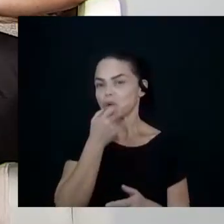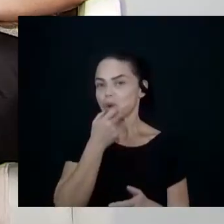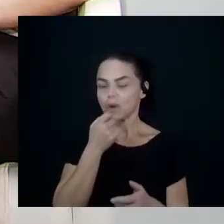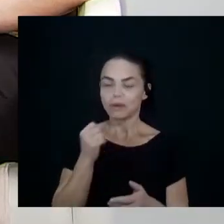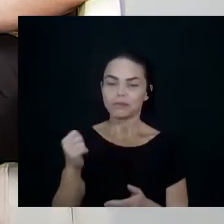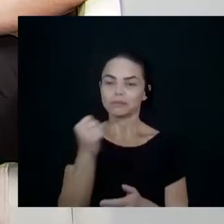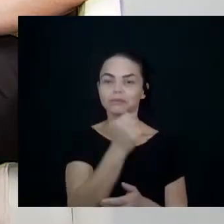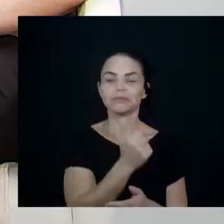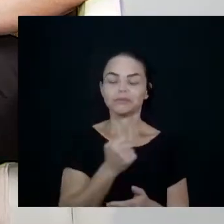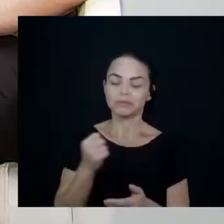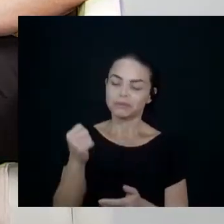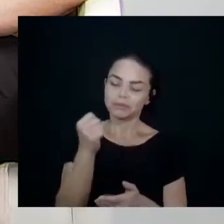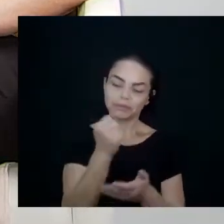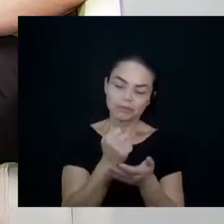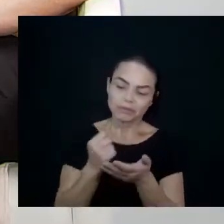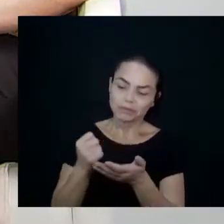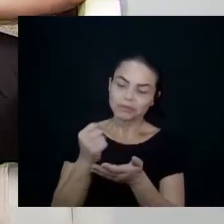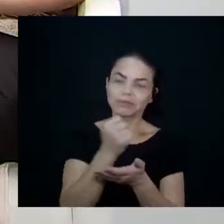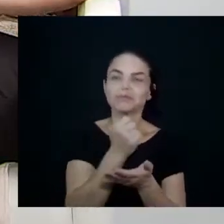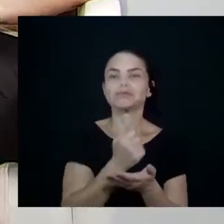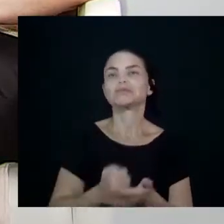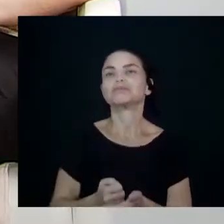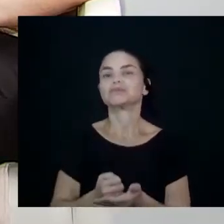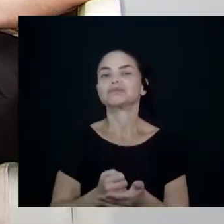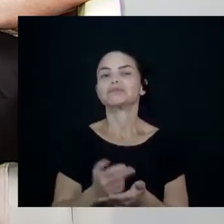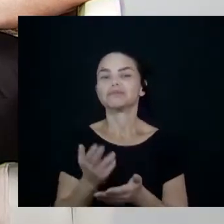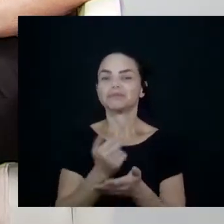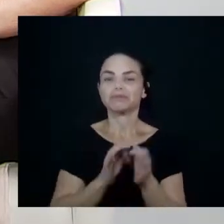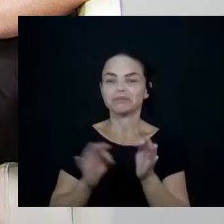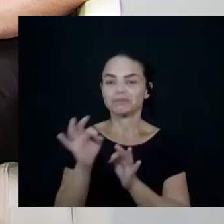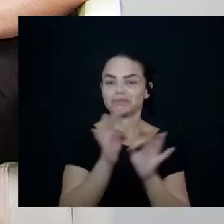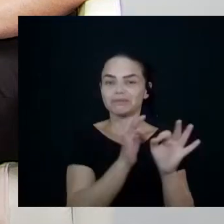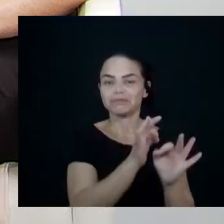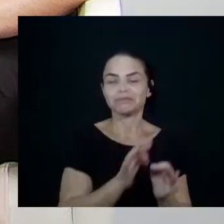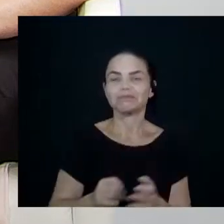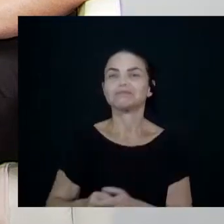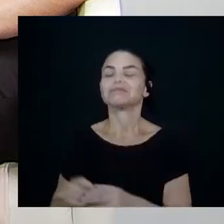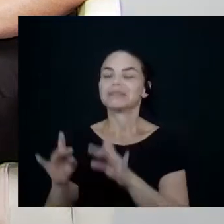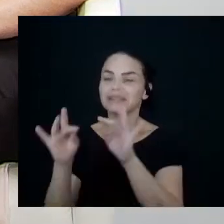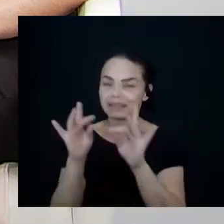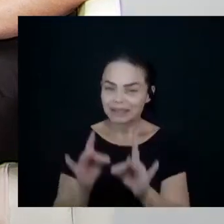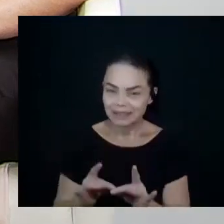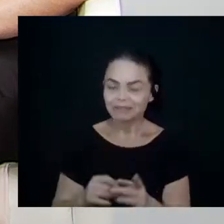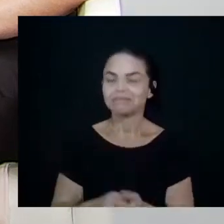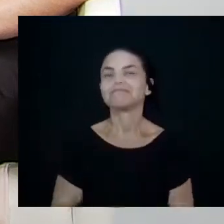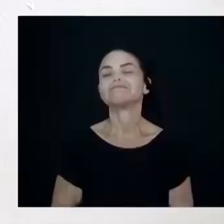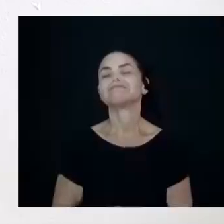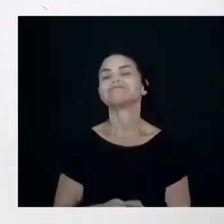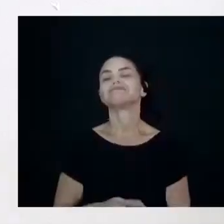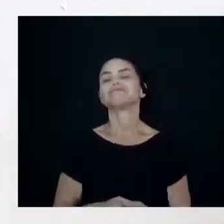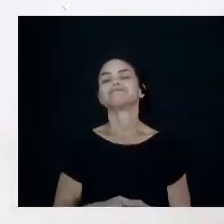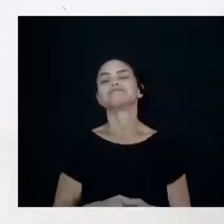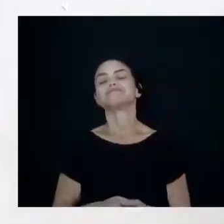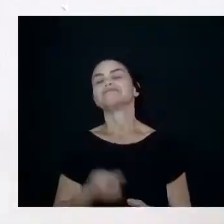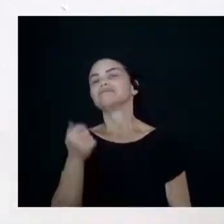bolachas, eu decoro, eu Bastante embalo. serviço. Graças a Deus. E daqui a pouquinho a gente